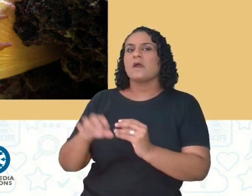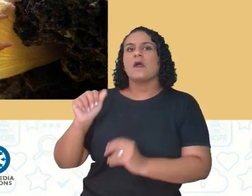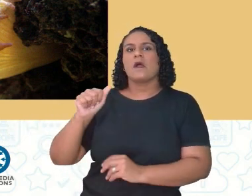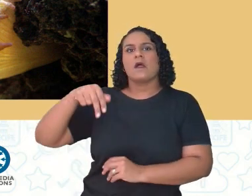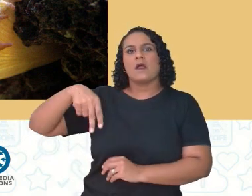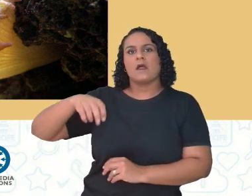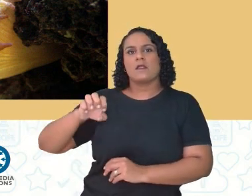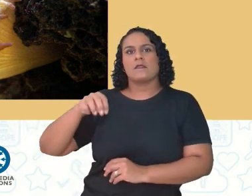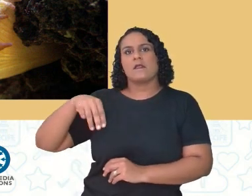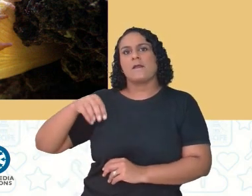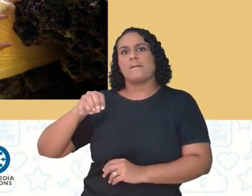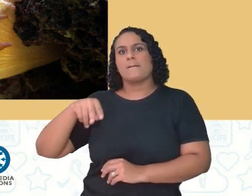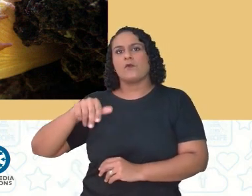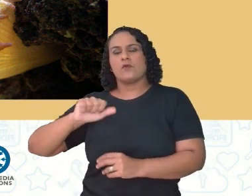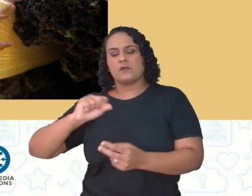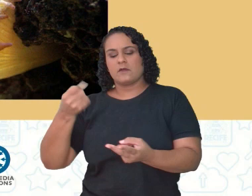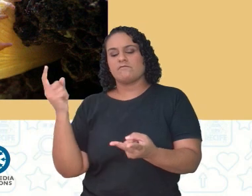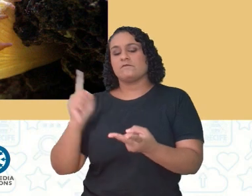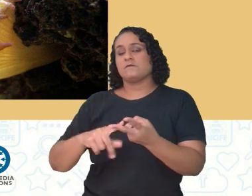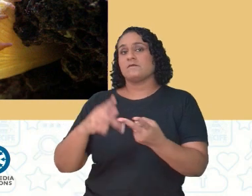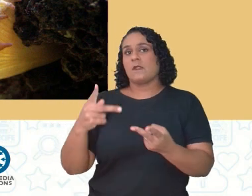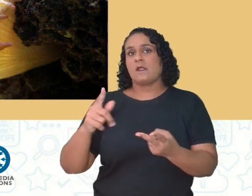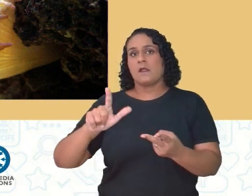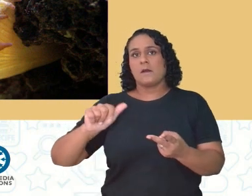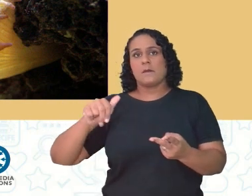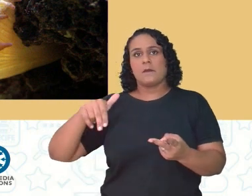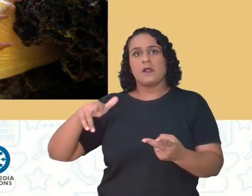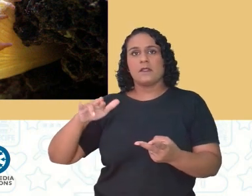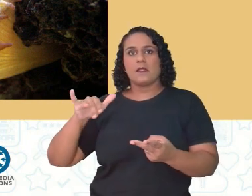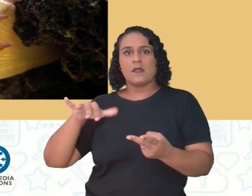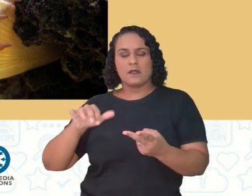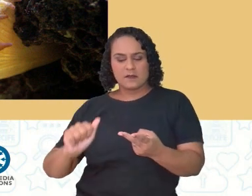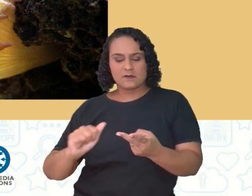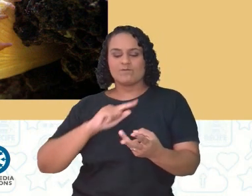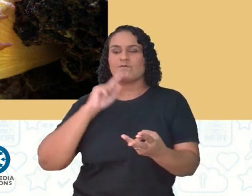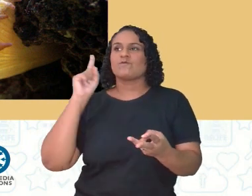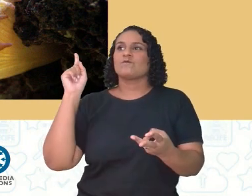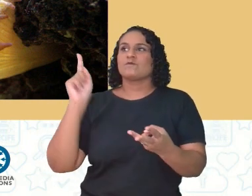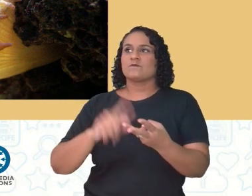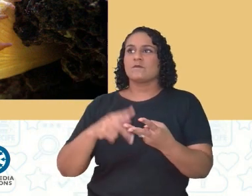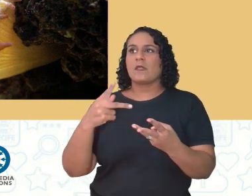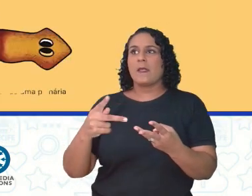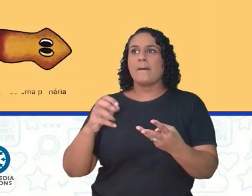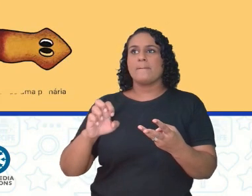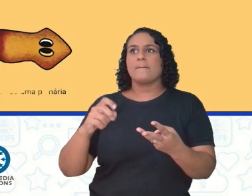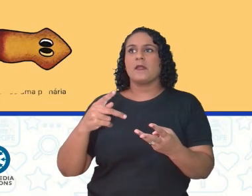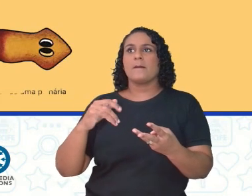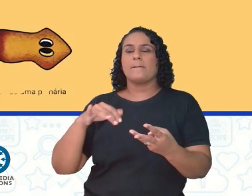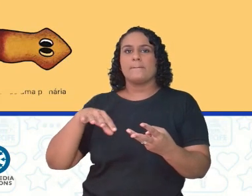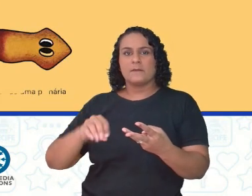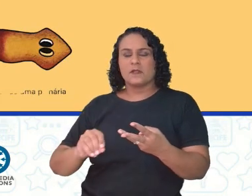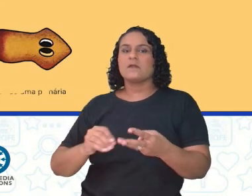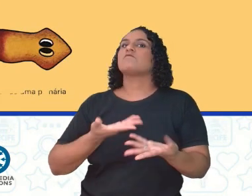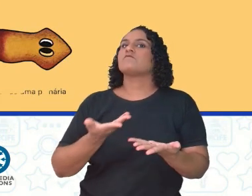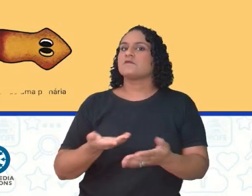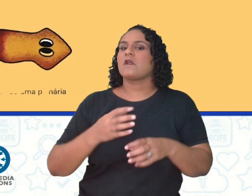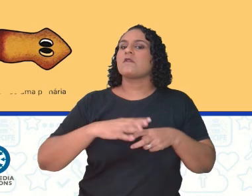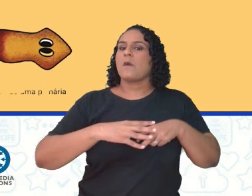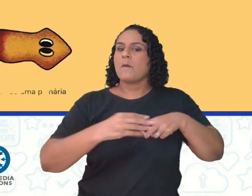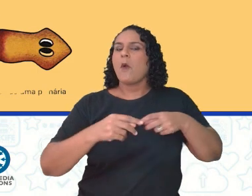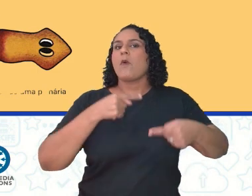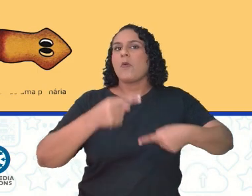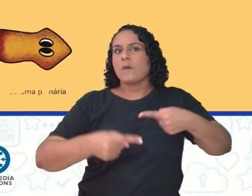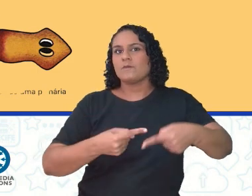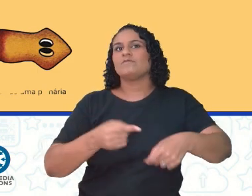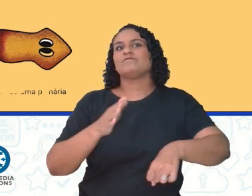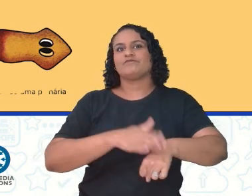pepinos do mar também, a planária, né? Eles também se reproduzem nesse processo aí que a gente falou de fissão binária.